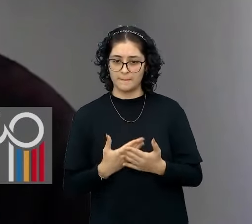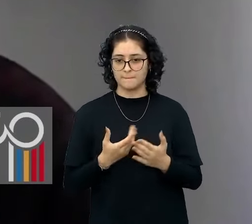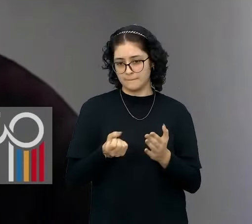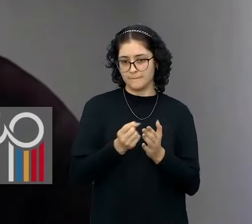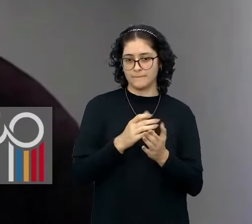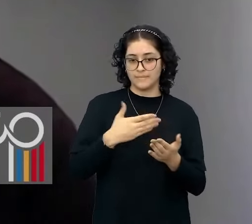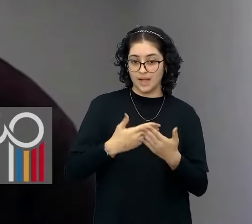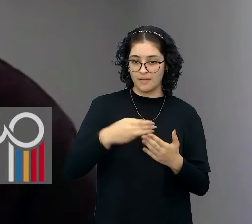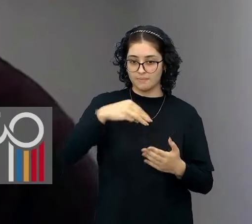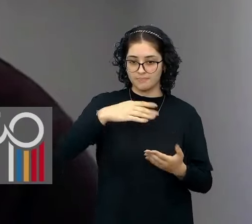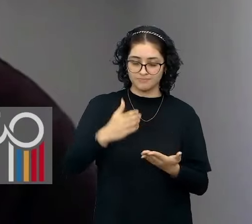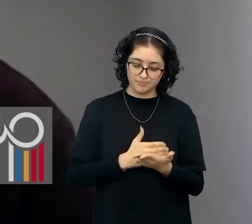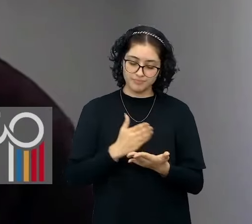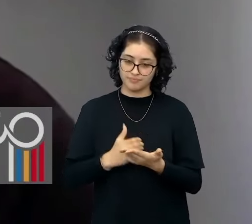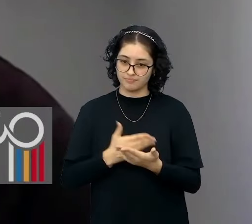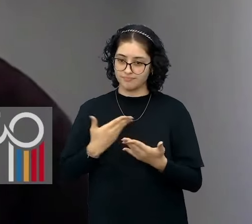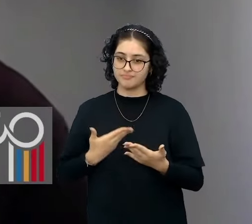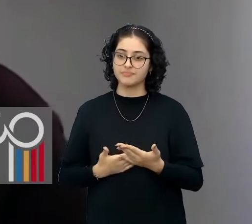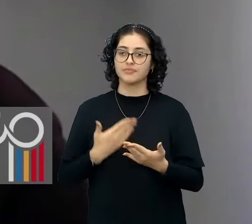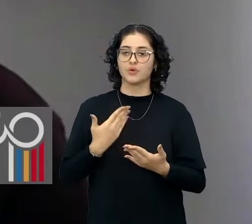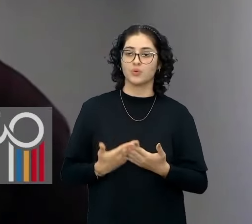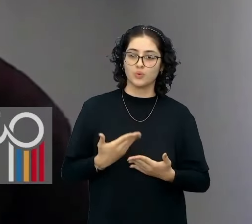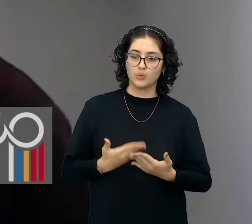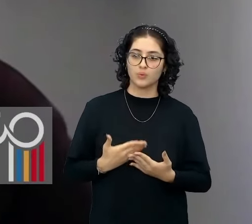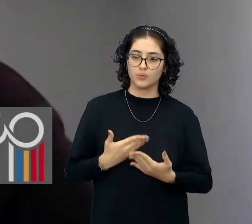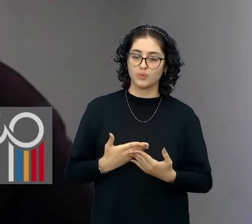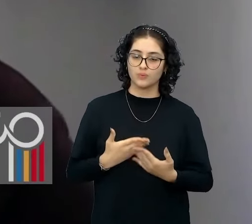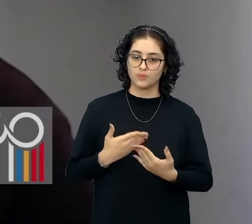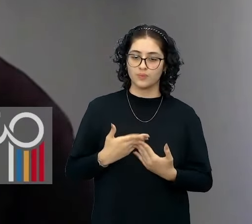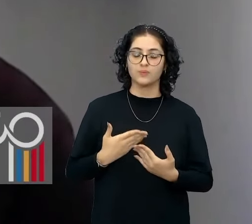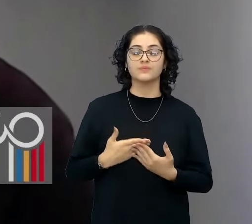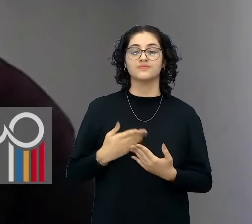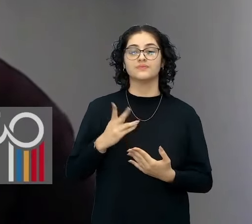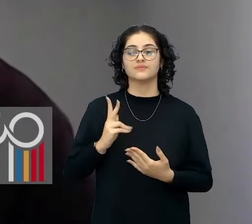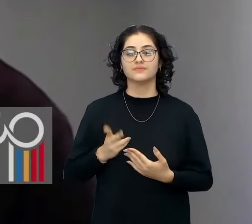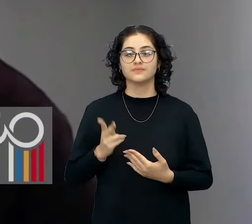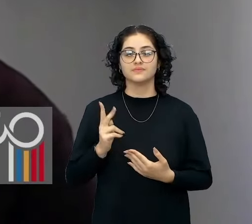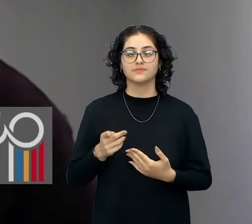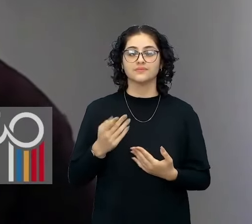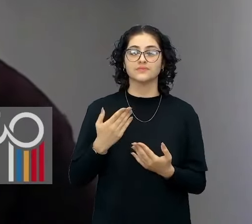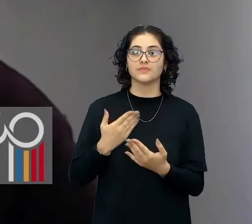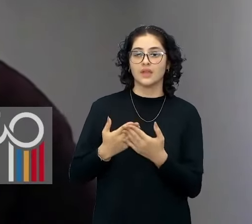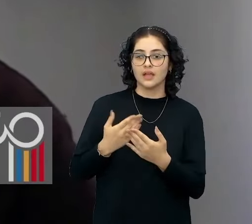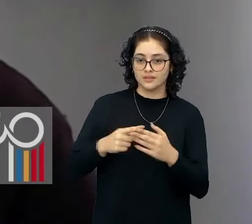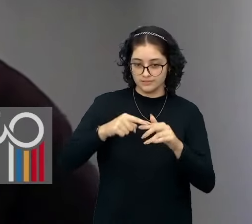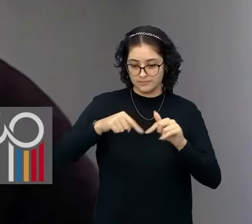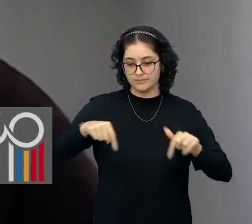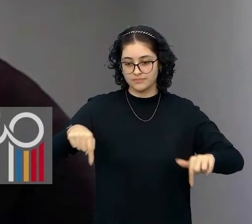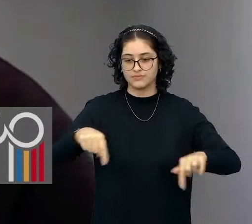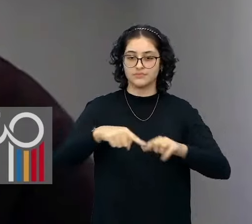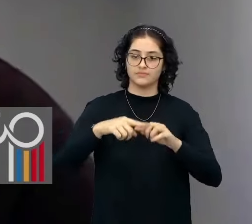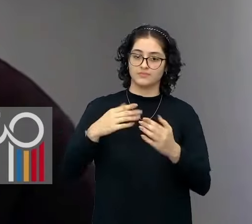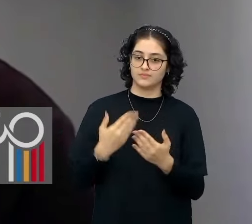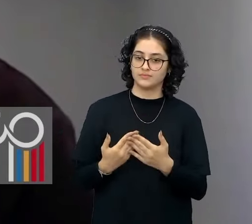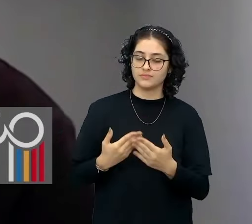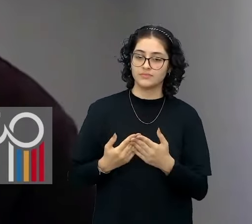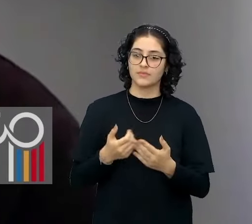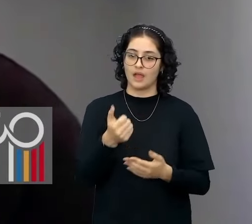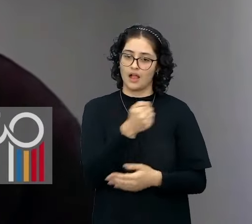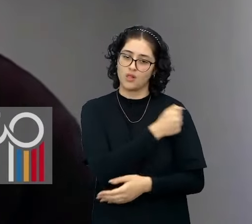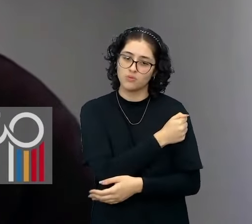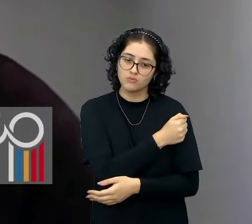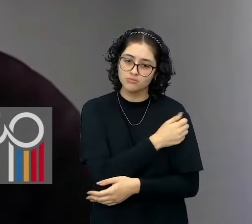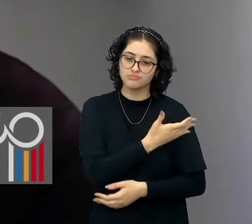o Aprender Sempre, né, um material super bacana, que a gente leva para a sala de aula, para os estudantes, que é para apoiar,